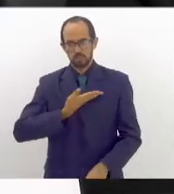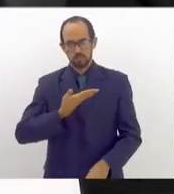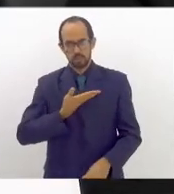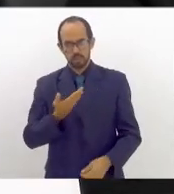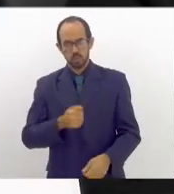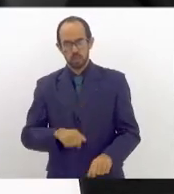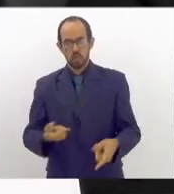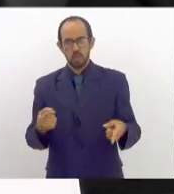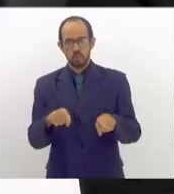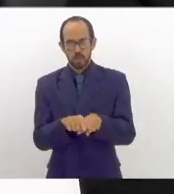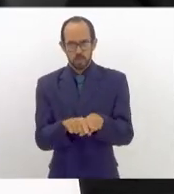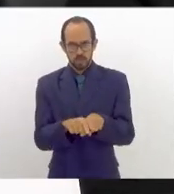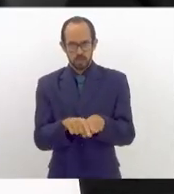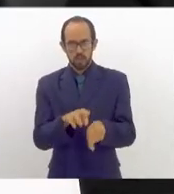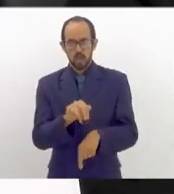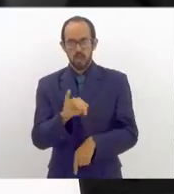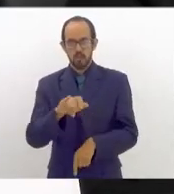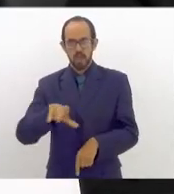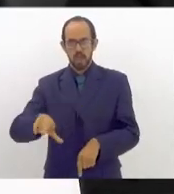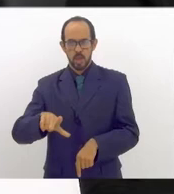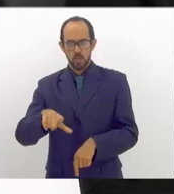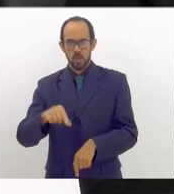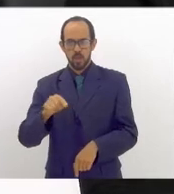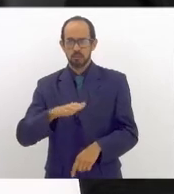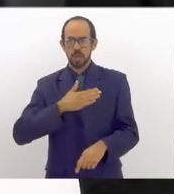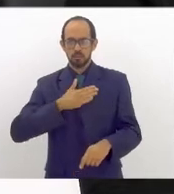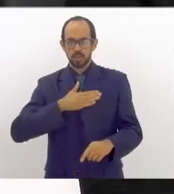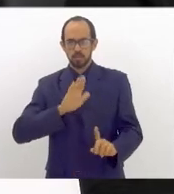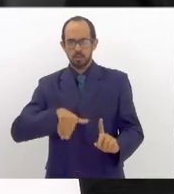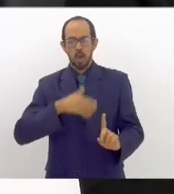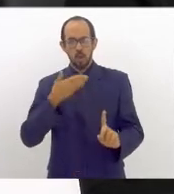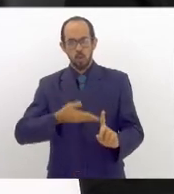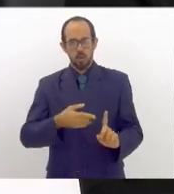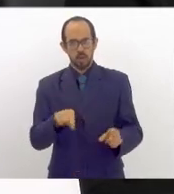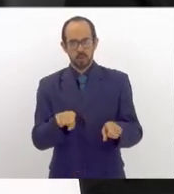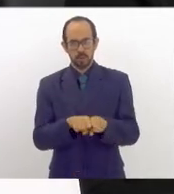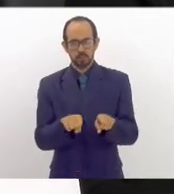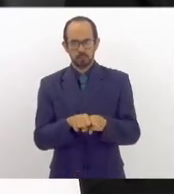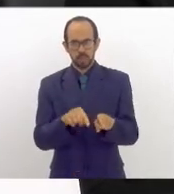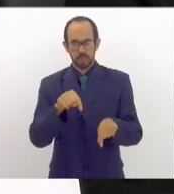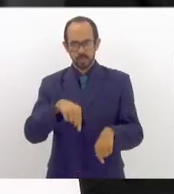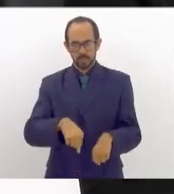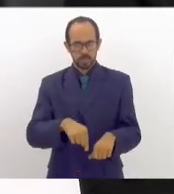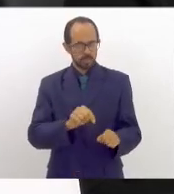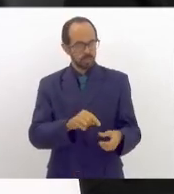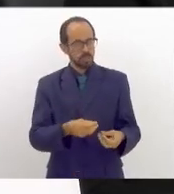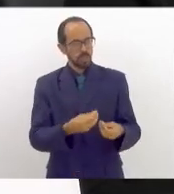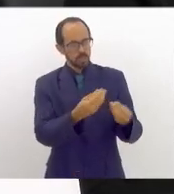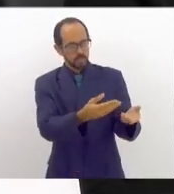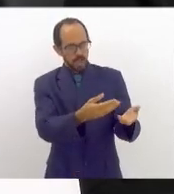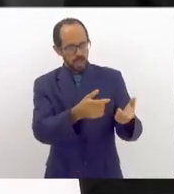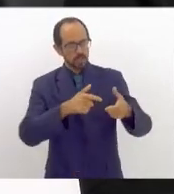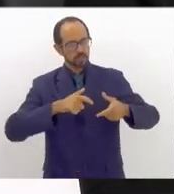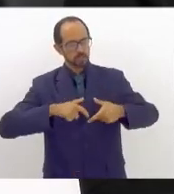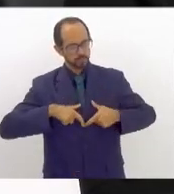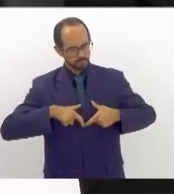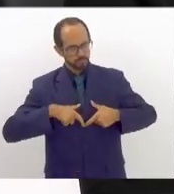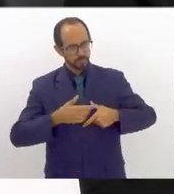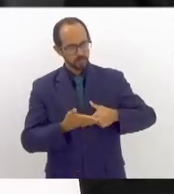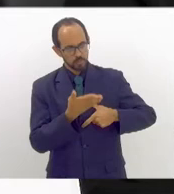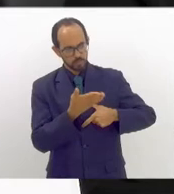Rafael Alves É uma honra tá aqui ter concedido essa medalha você ao nosso também